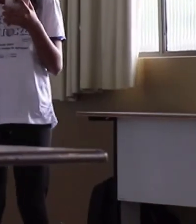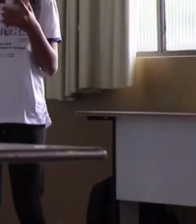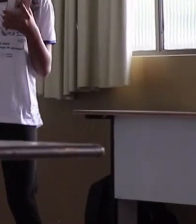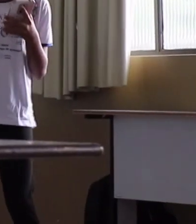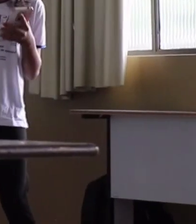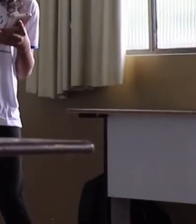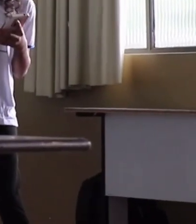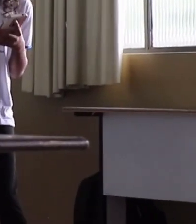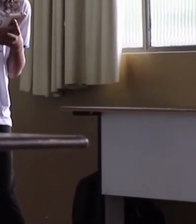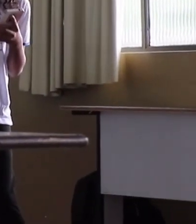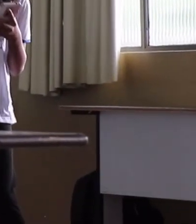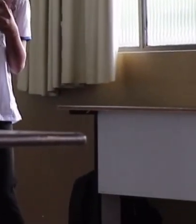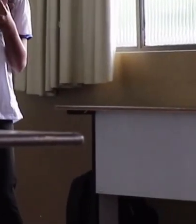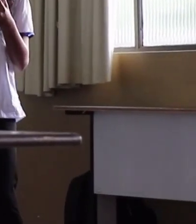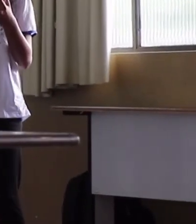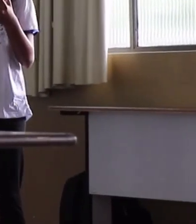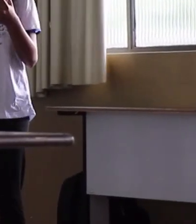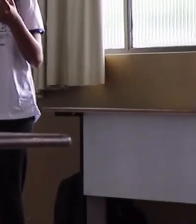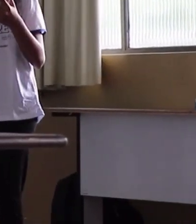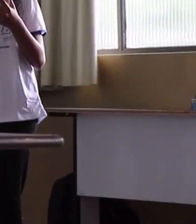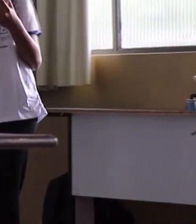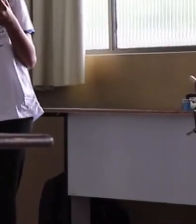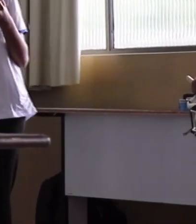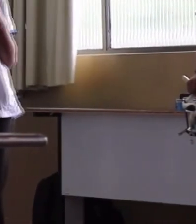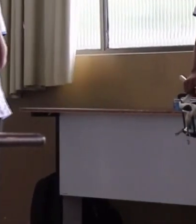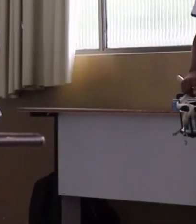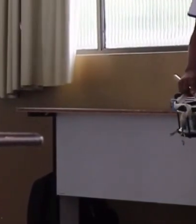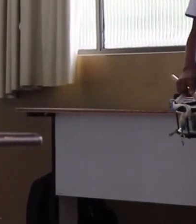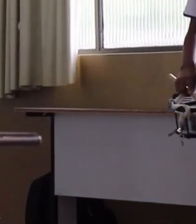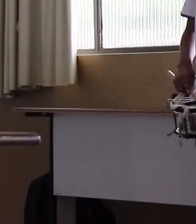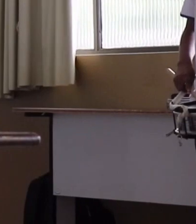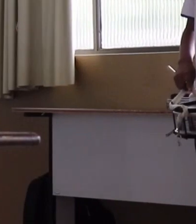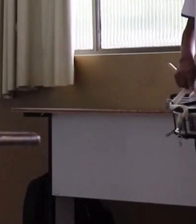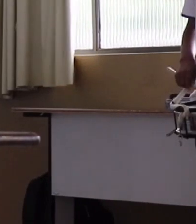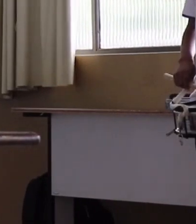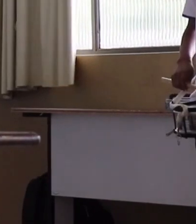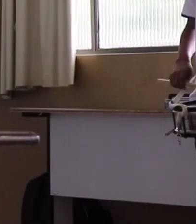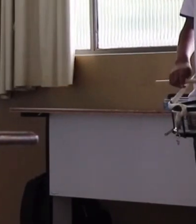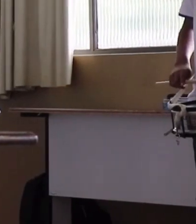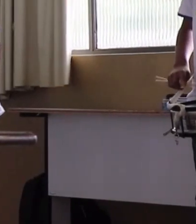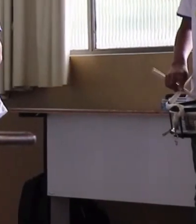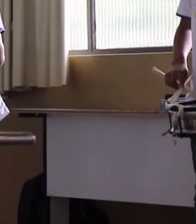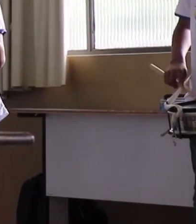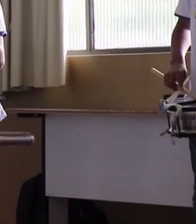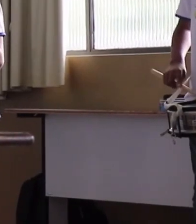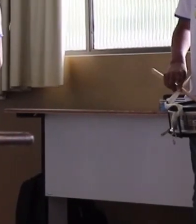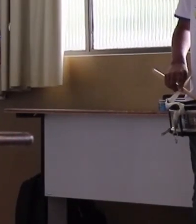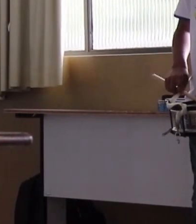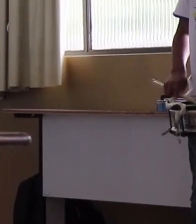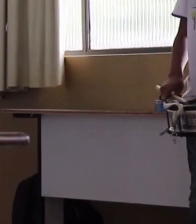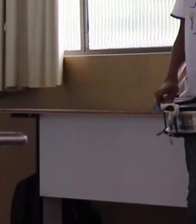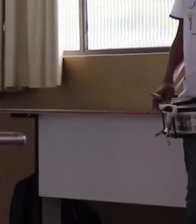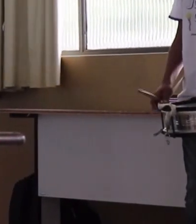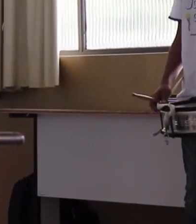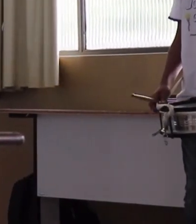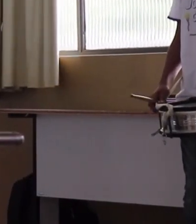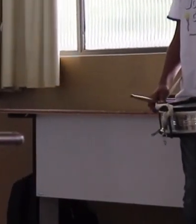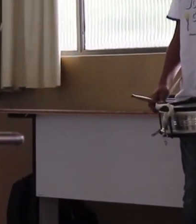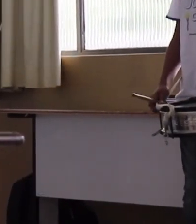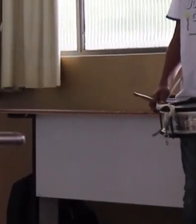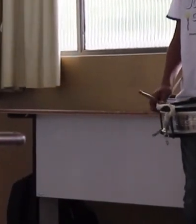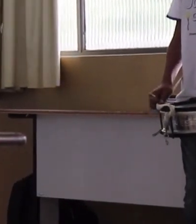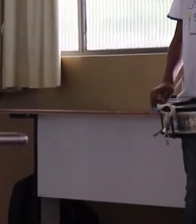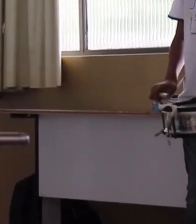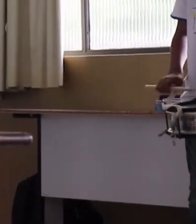e já não pode amar eu amei há muito tempo atrás já